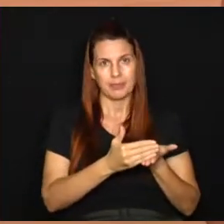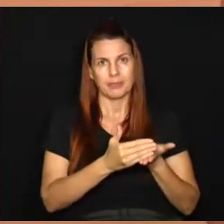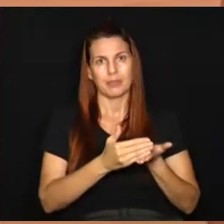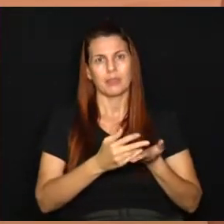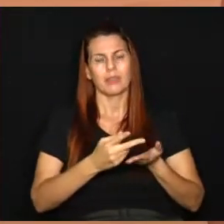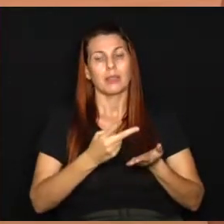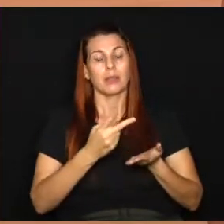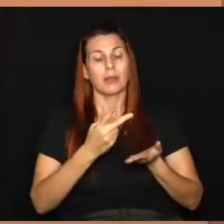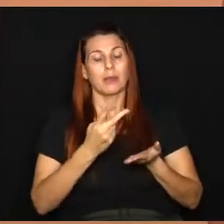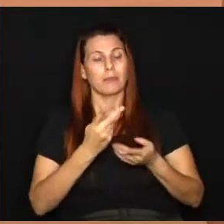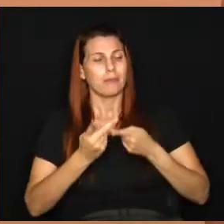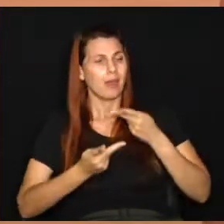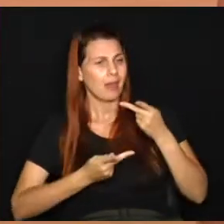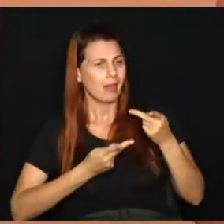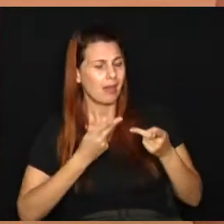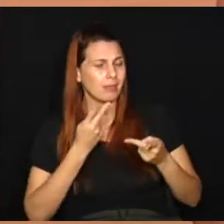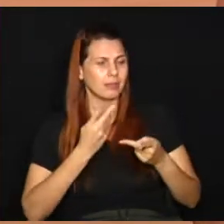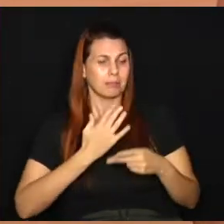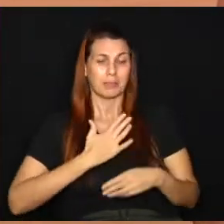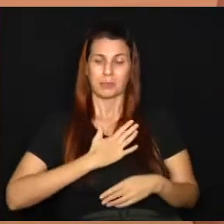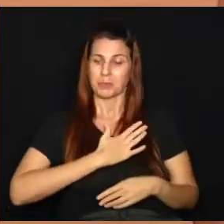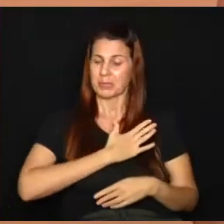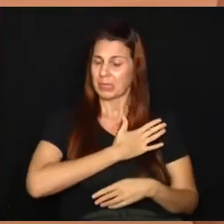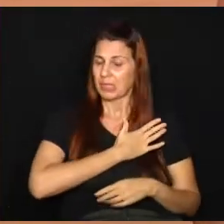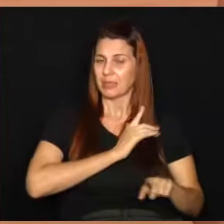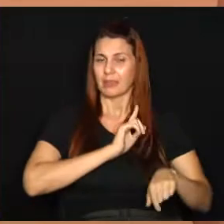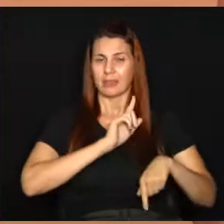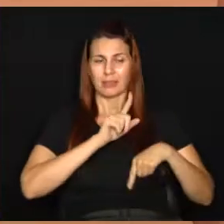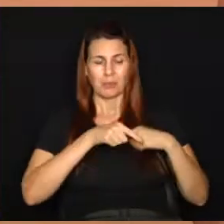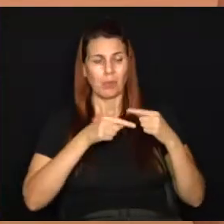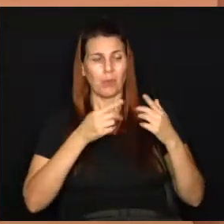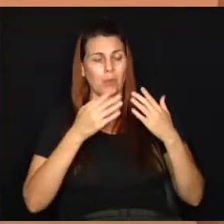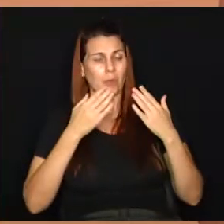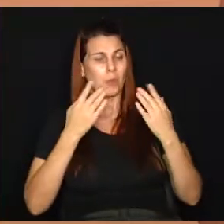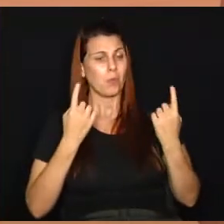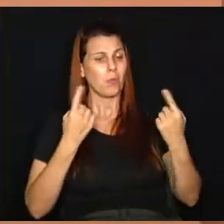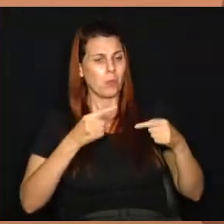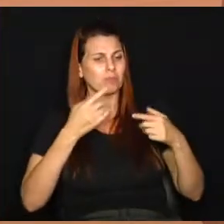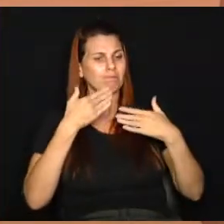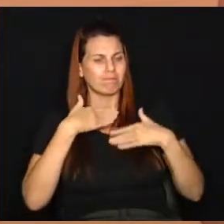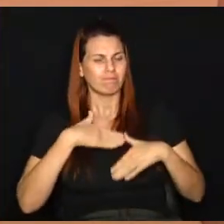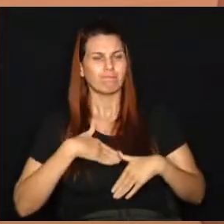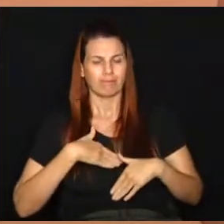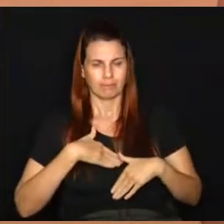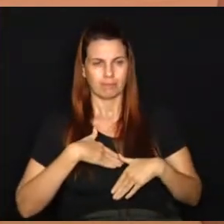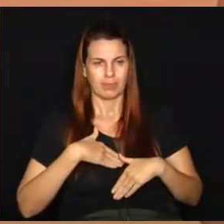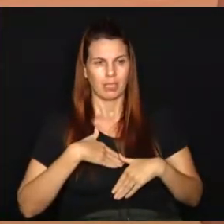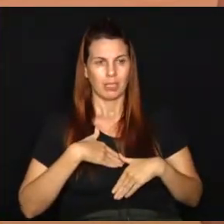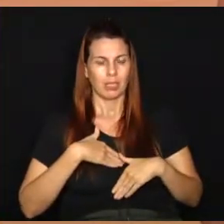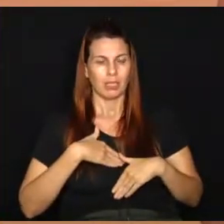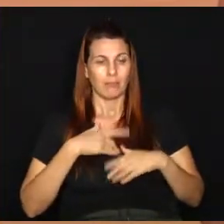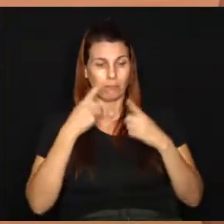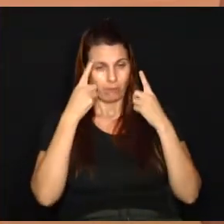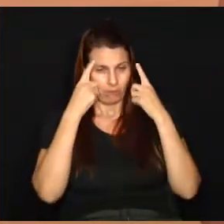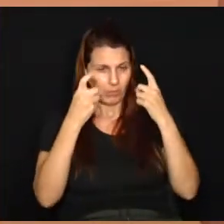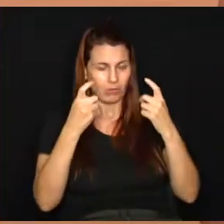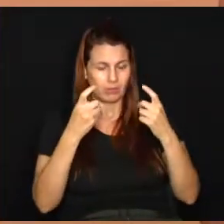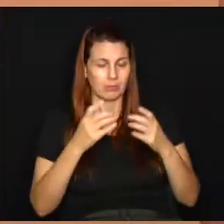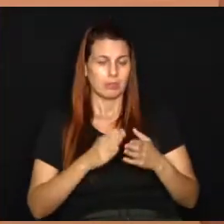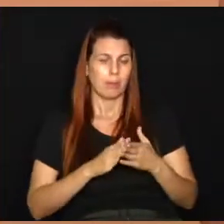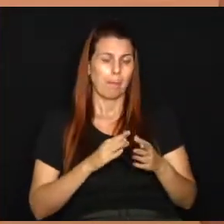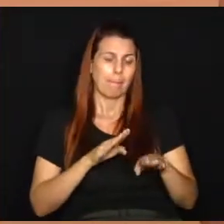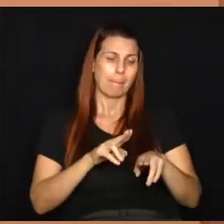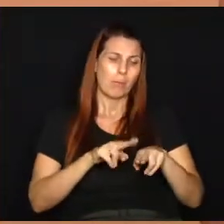falas preconceituosas e pode desembocar em violência física. Então a gente tem muitos casos. Então o movimento nasceu por isso, né? A